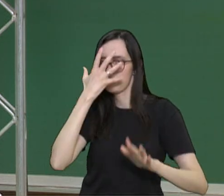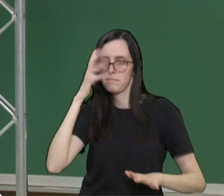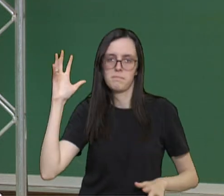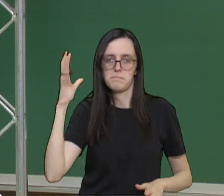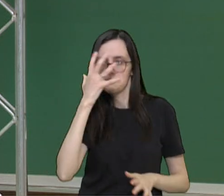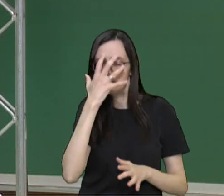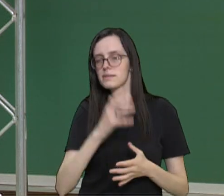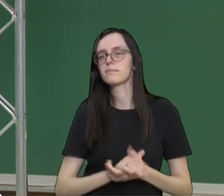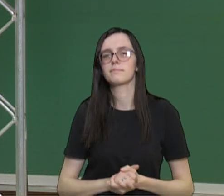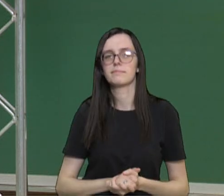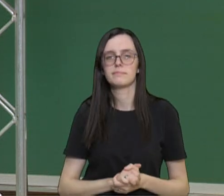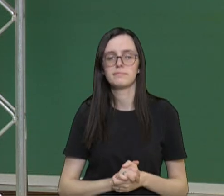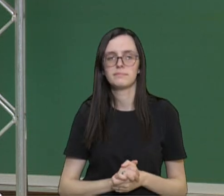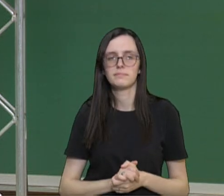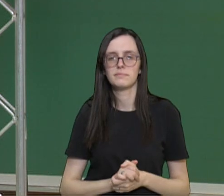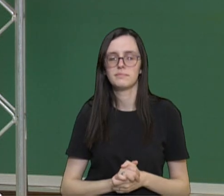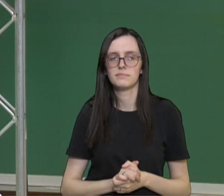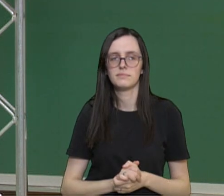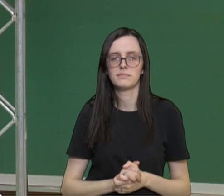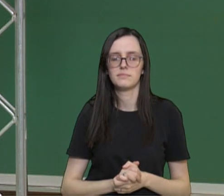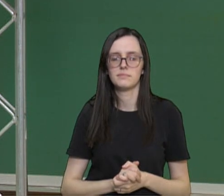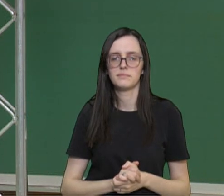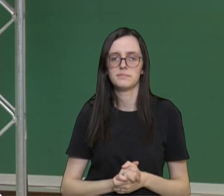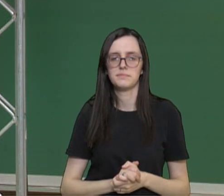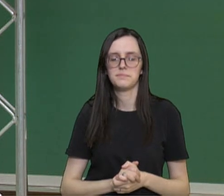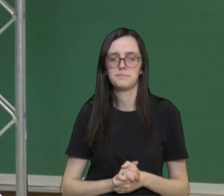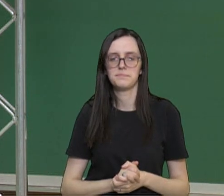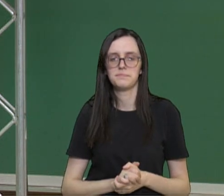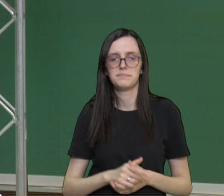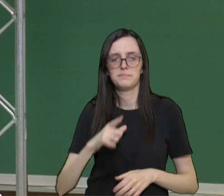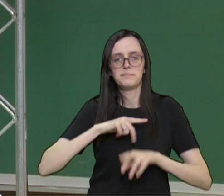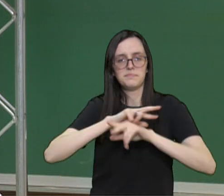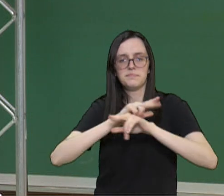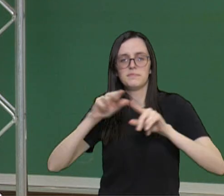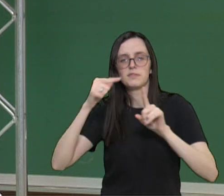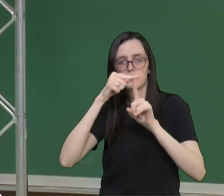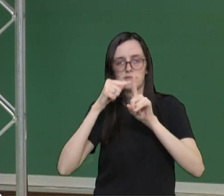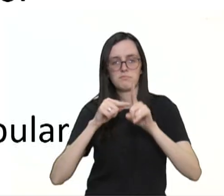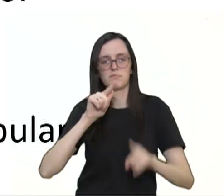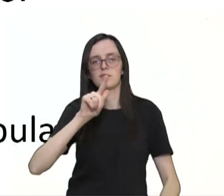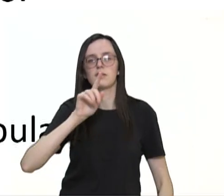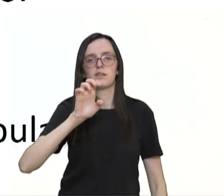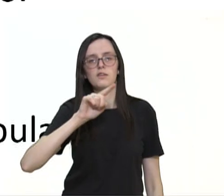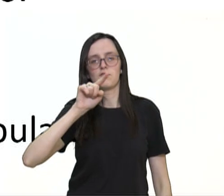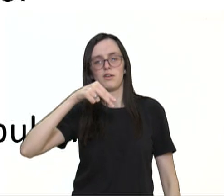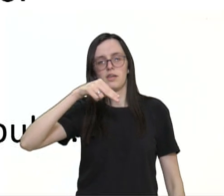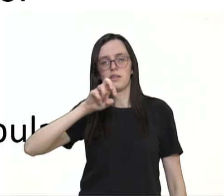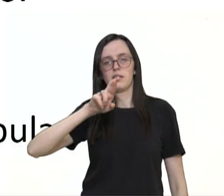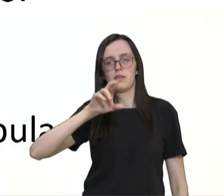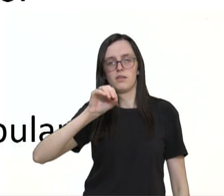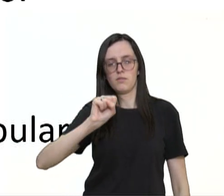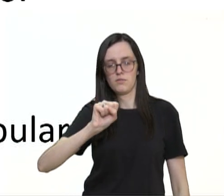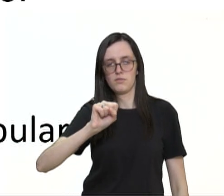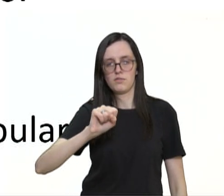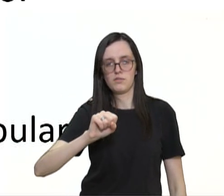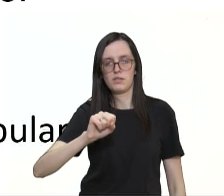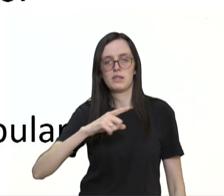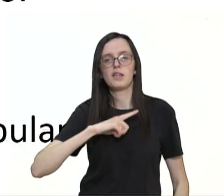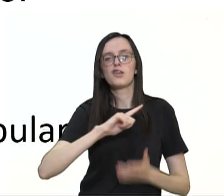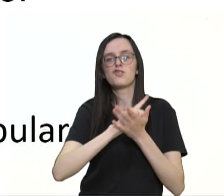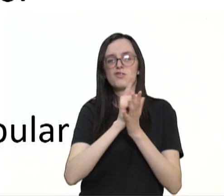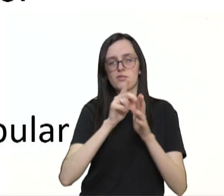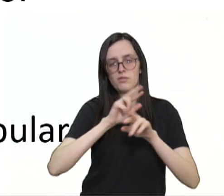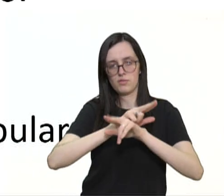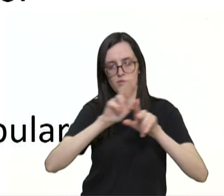Né? Então, vamos dentro da linguagem. Os gêneros do teatro. Então, viu que a gente está dividindo ali gênero,